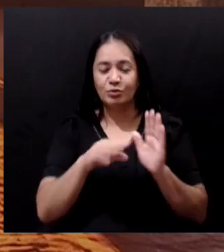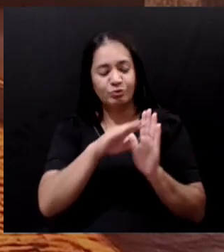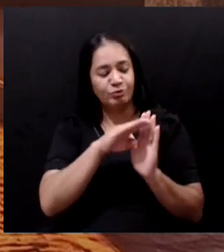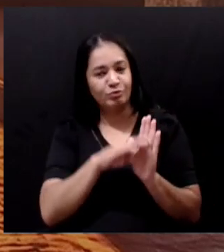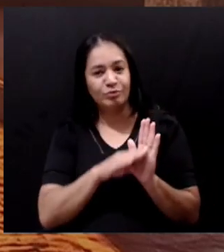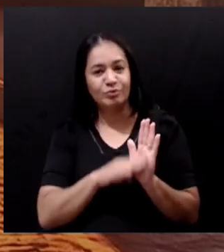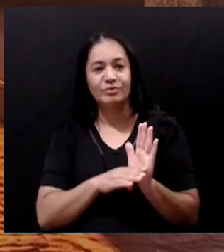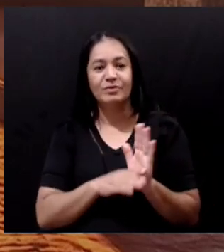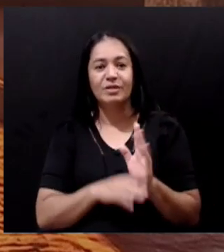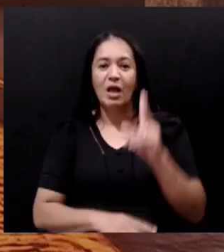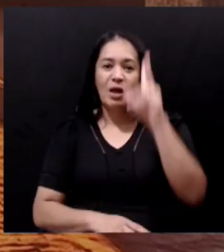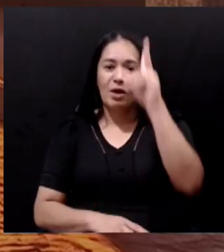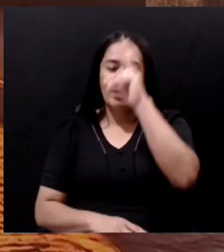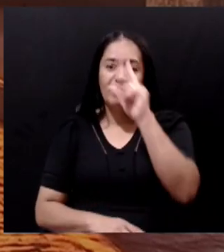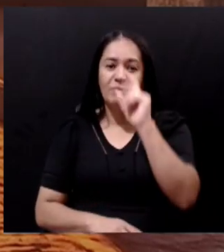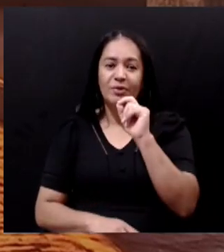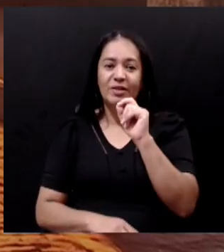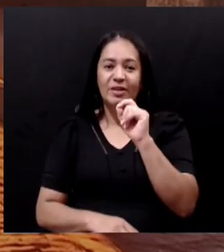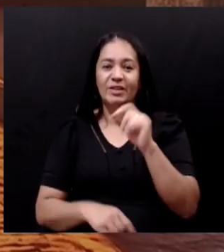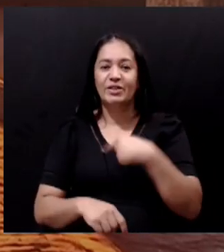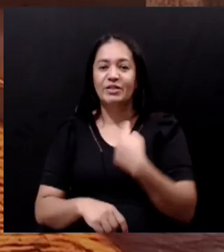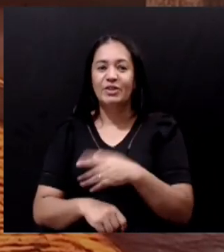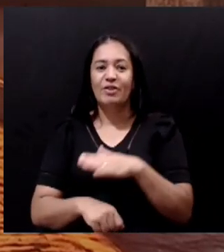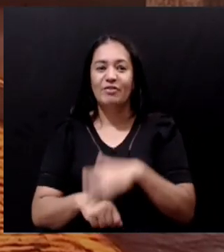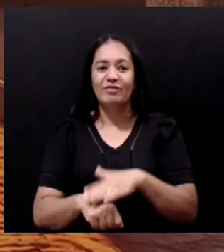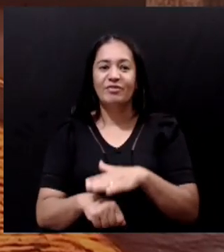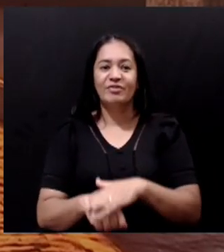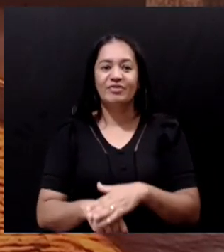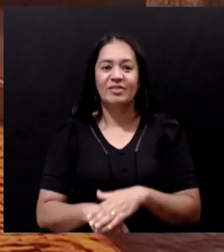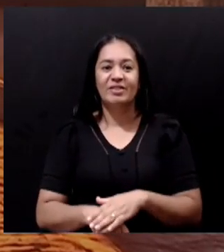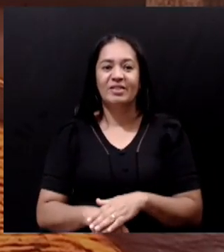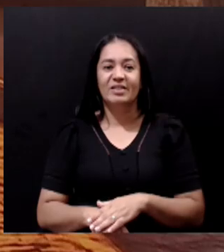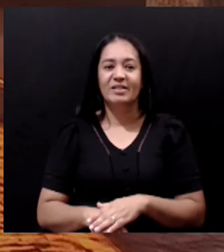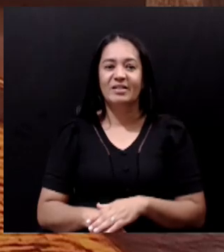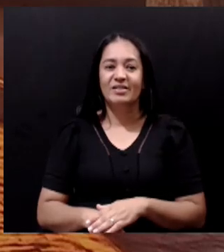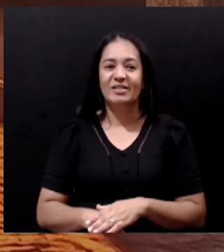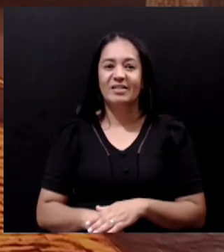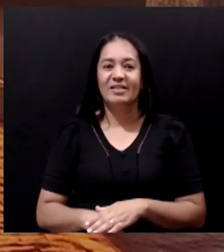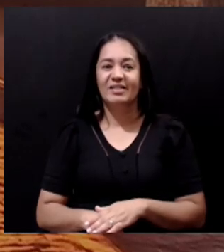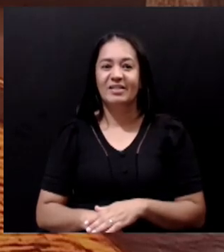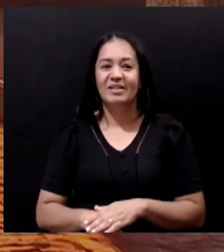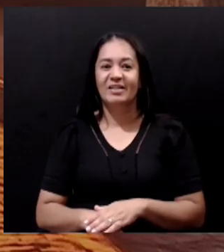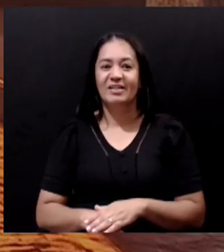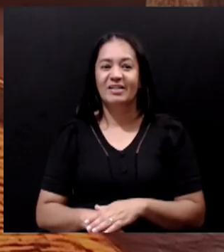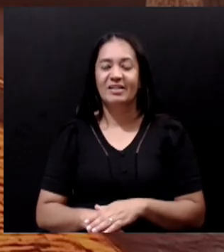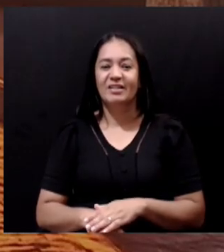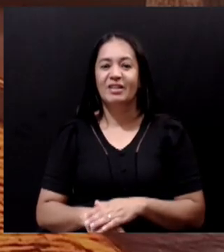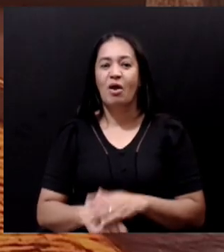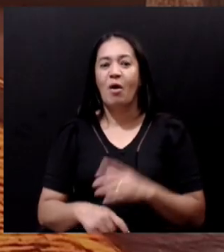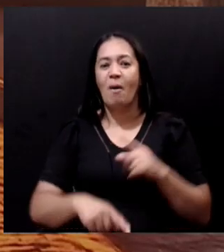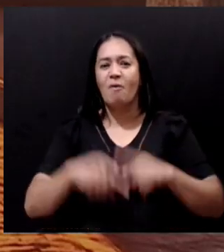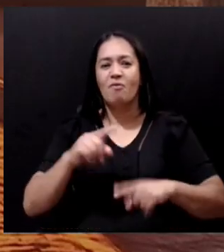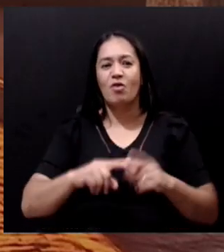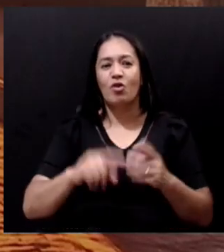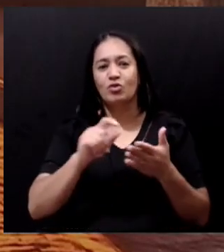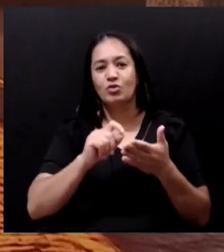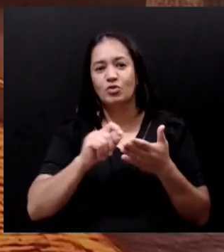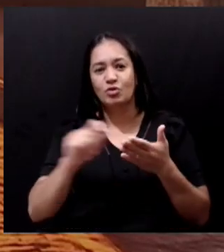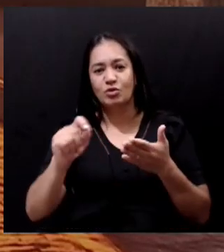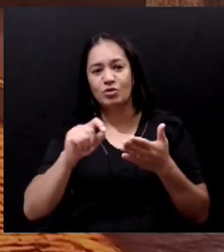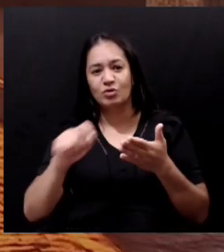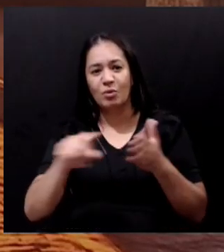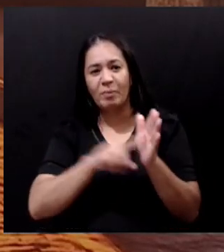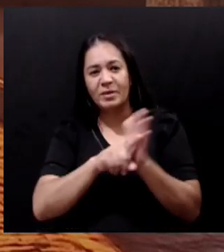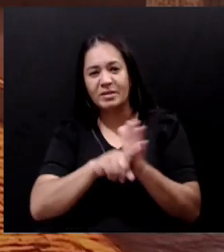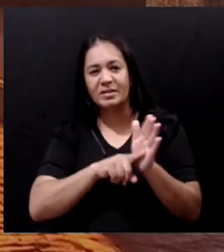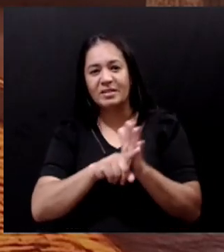fizemos um cardápio e tinha lá, consulte. Vários itens tinha lá, consulte. No meio do preço,